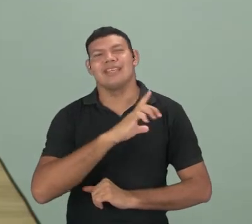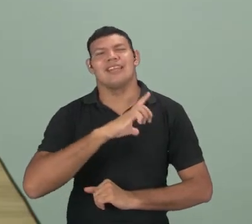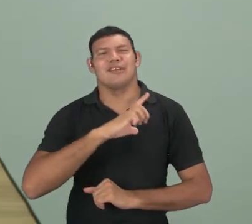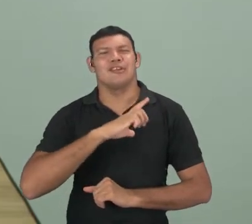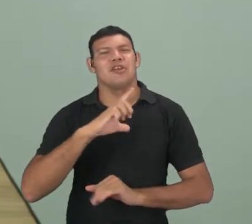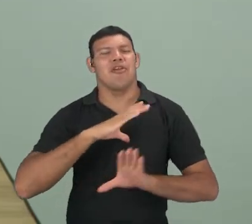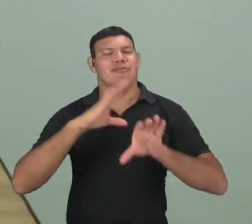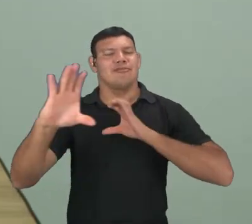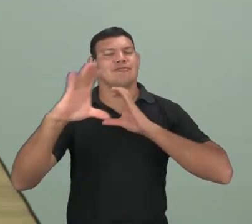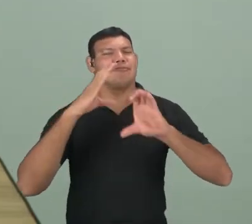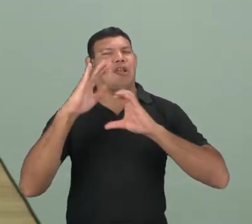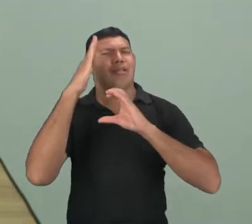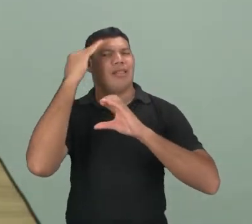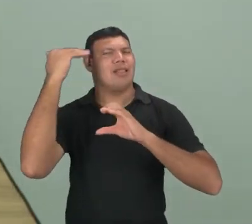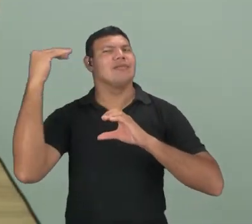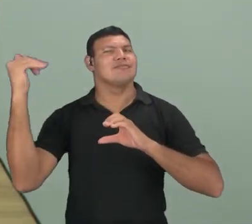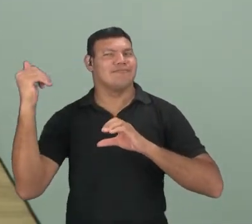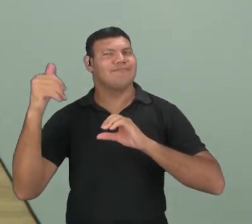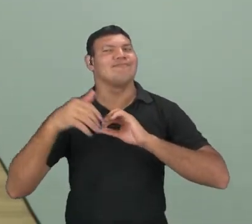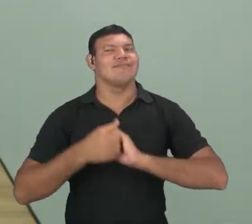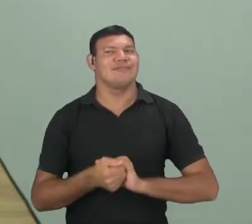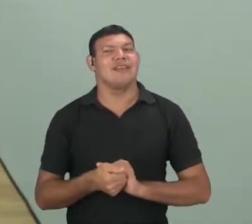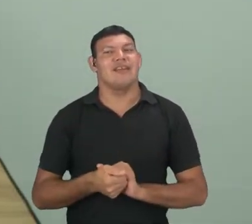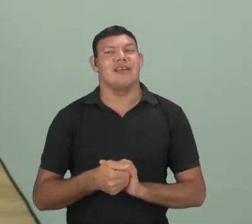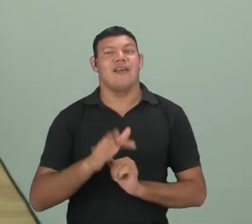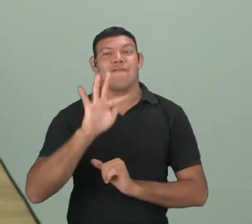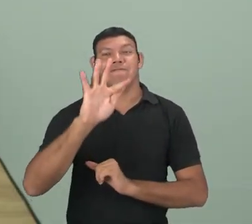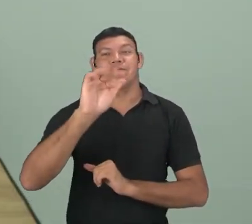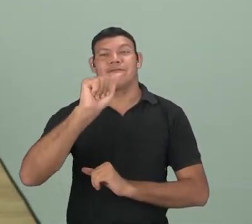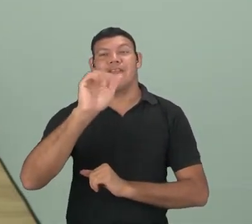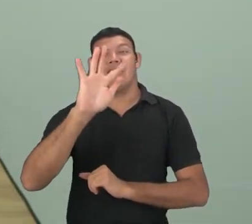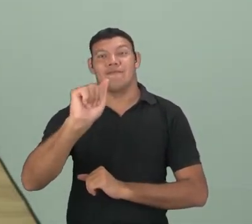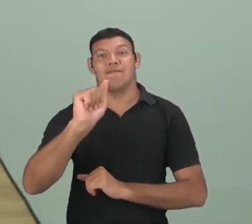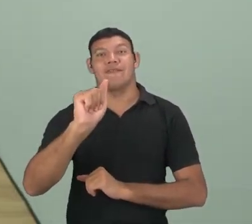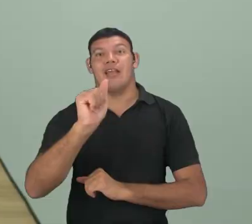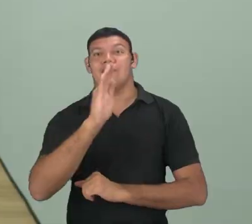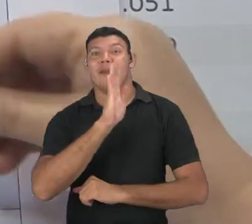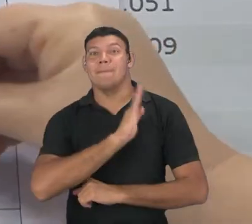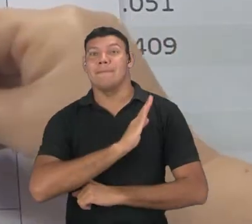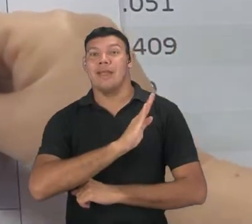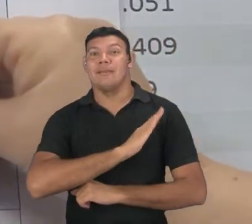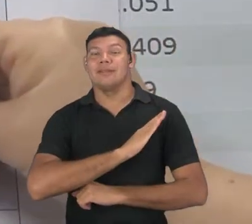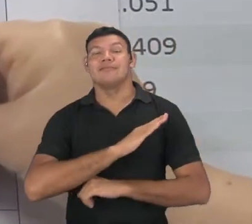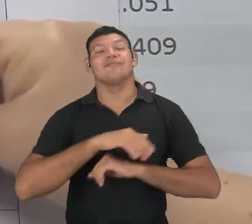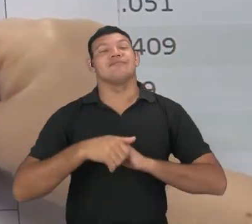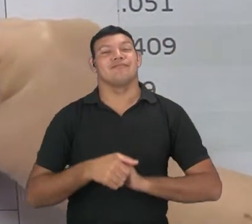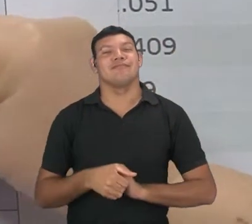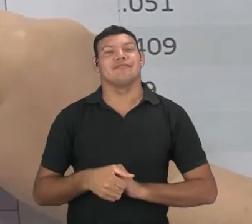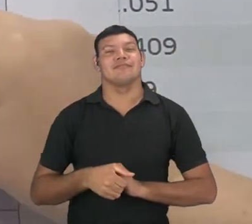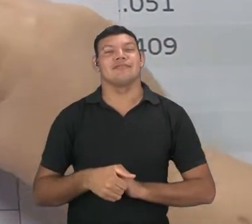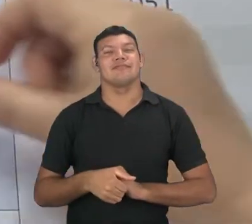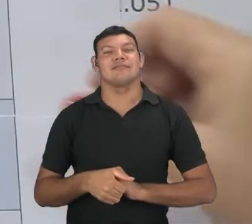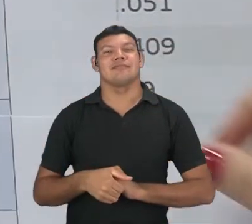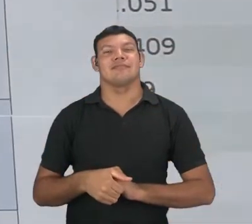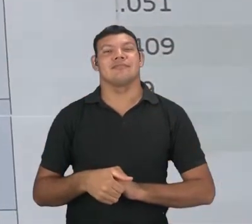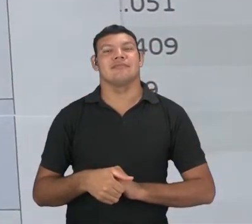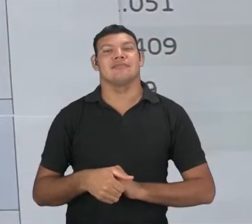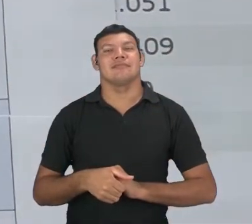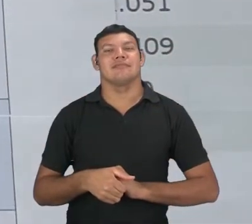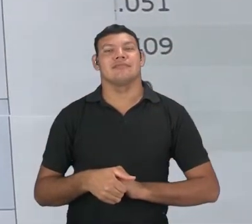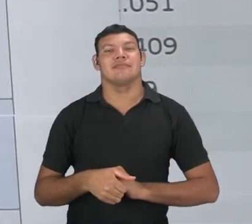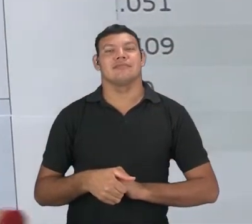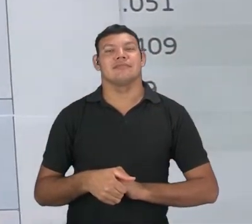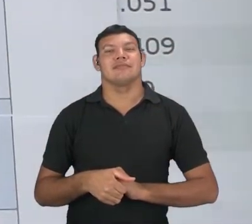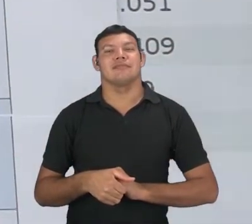uma cantora, que a gente fala que é a Fafá de Belém do Pará. Olha só.